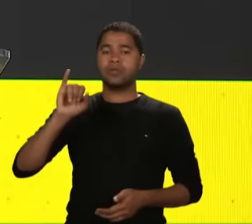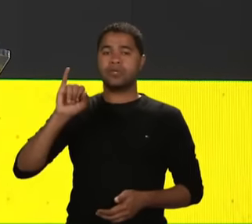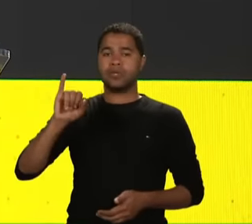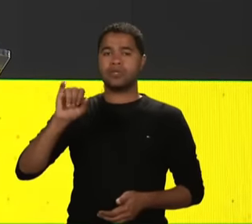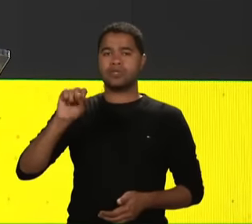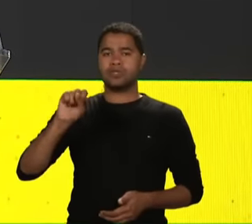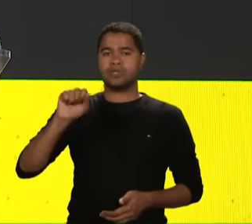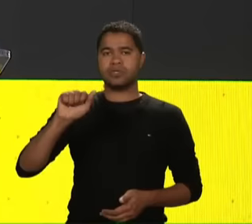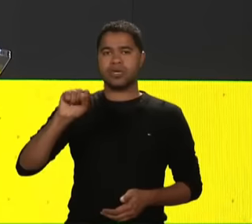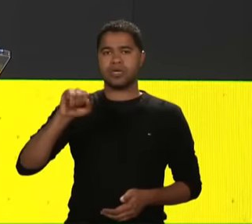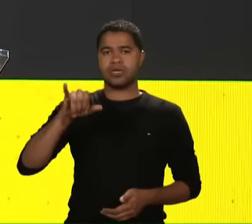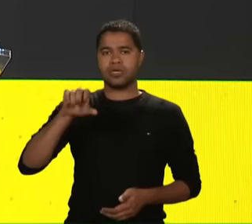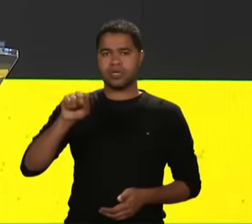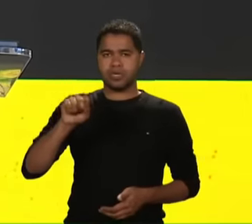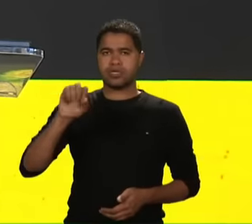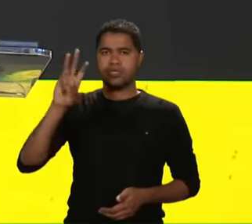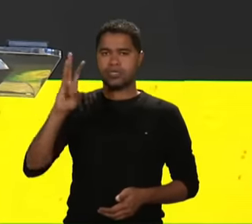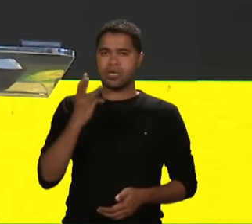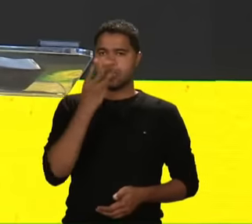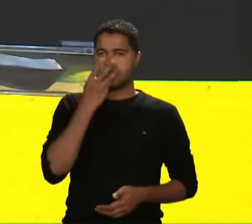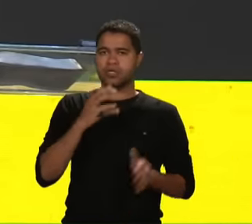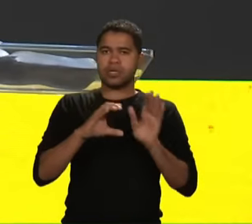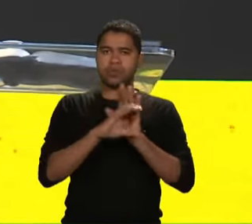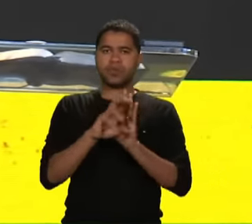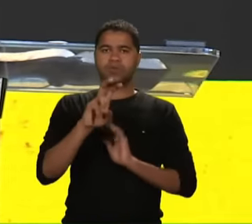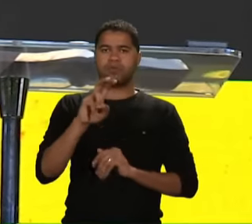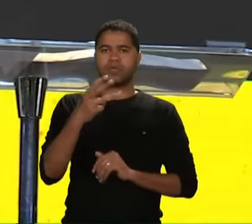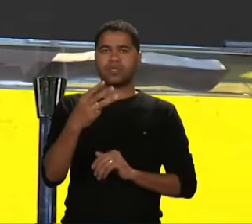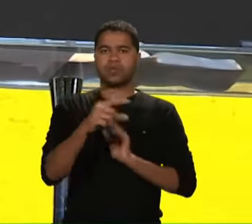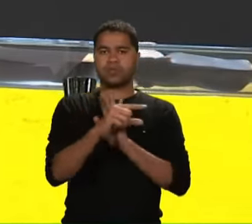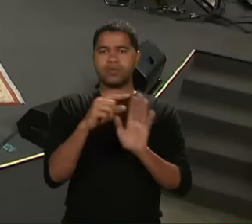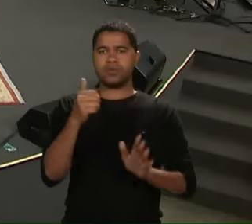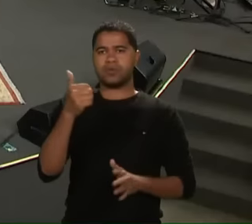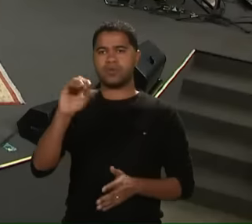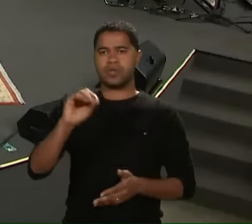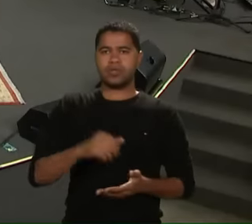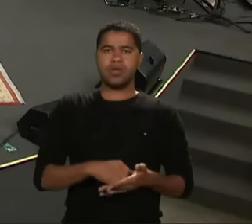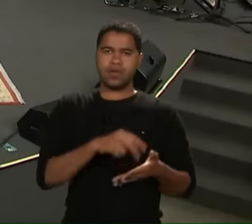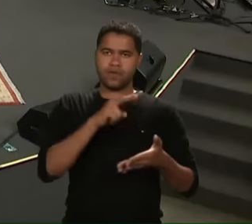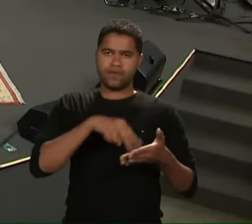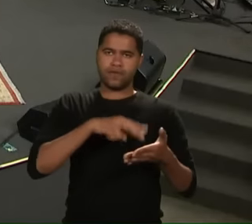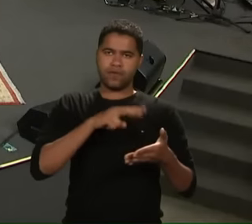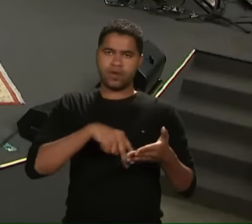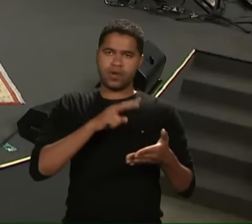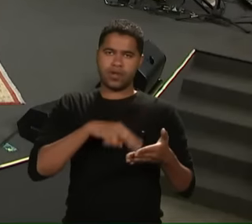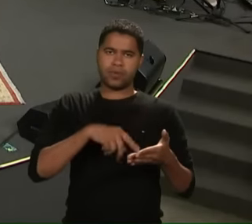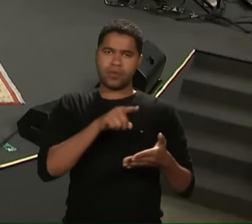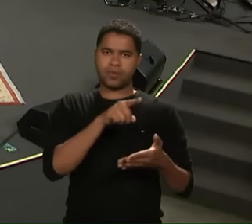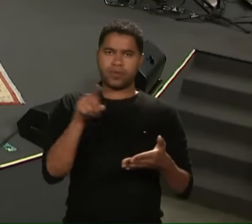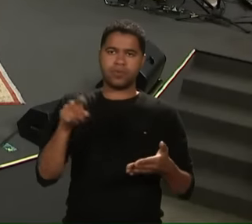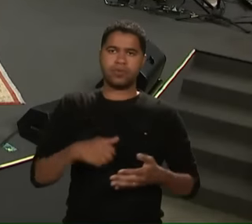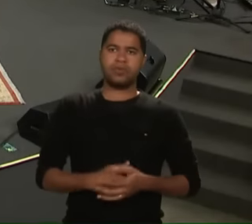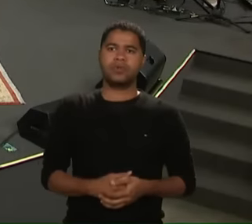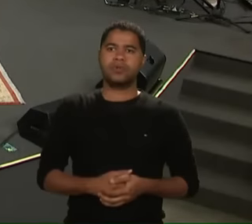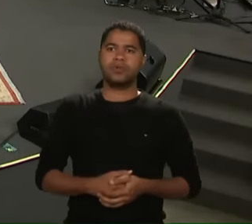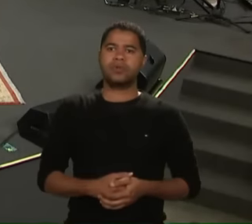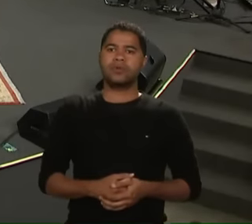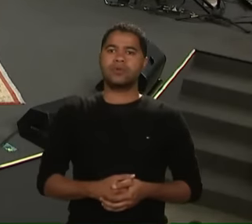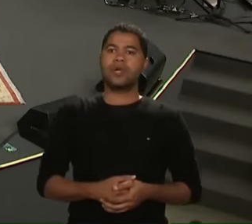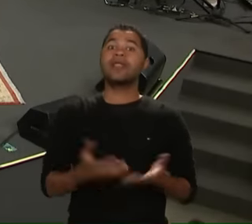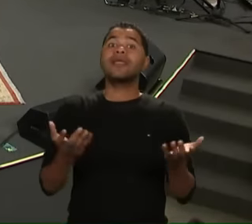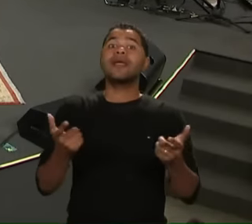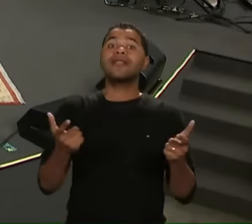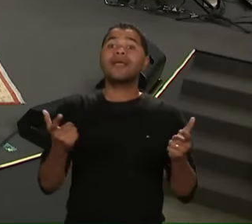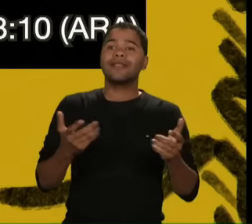Isaías 53, 10. Eu vou ler aqui com ele só para vocês. Cadê o moço?